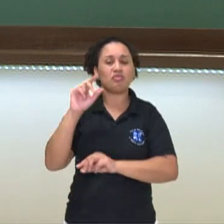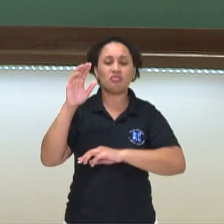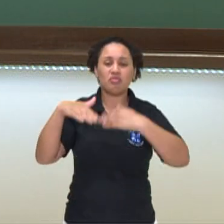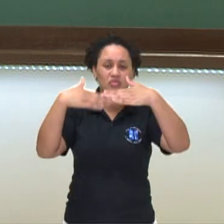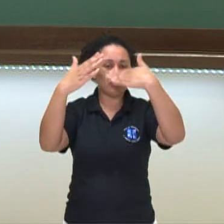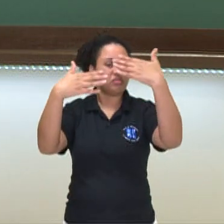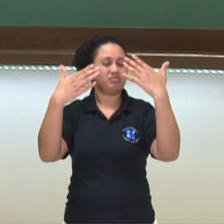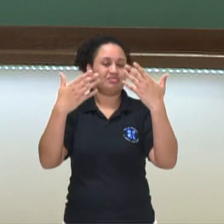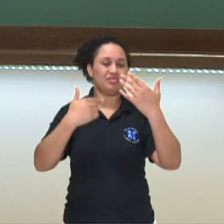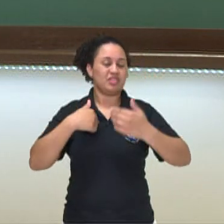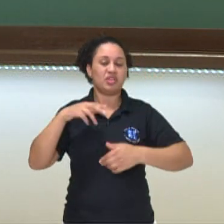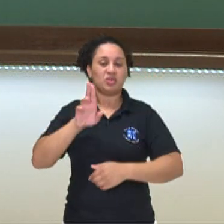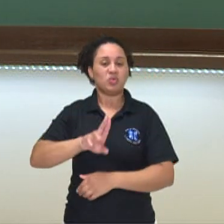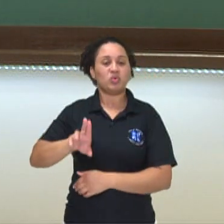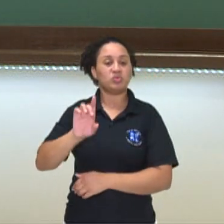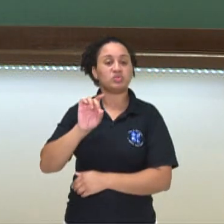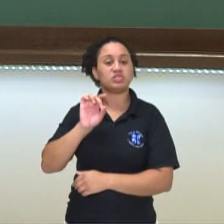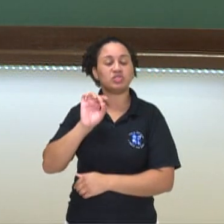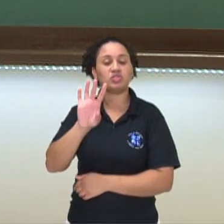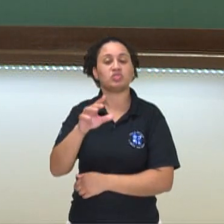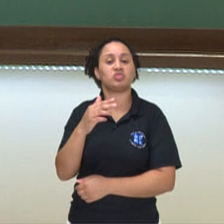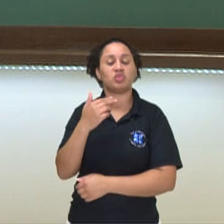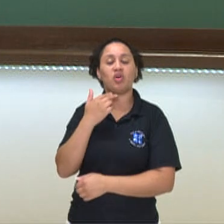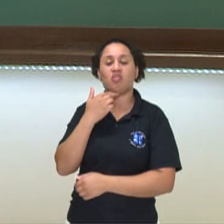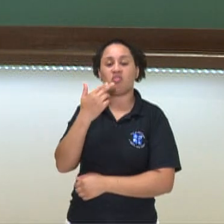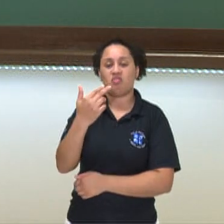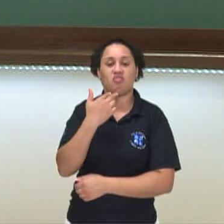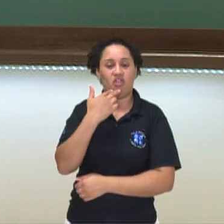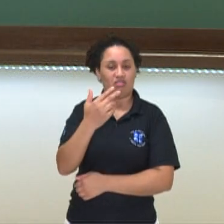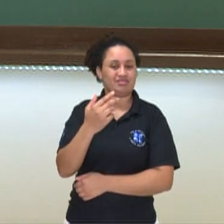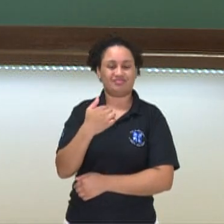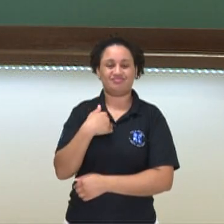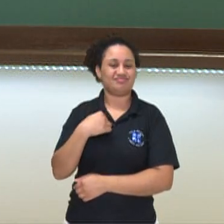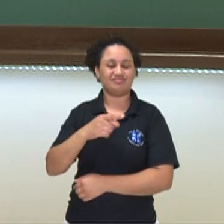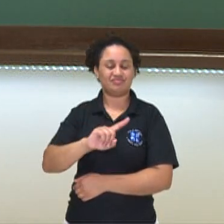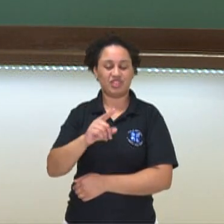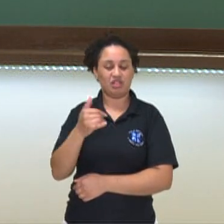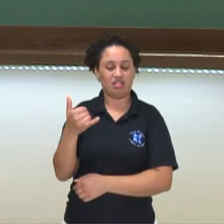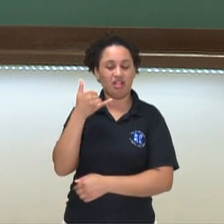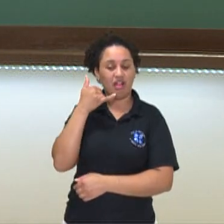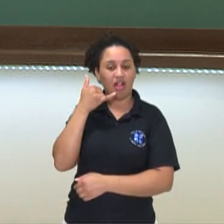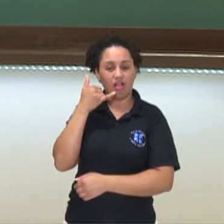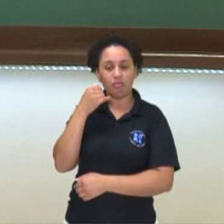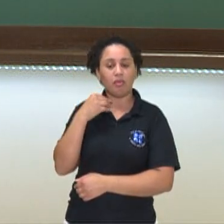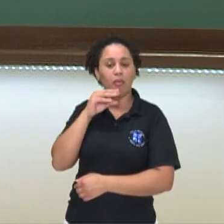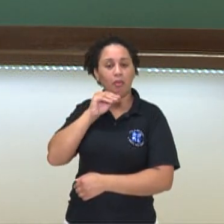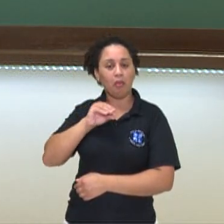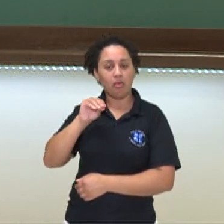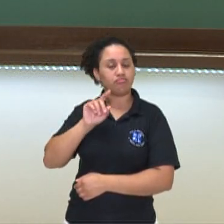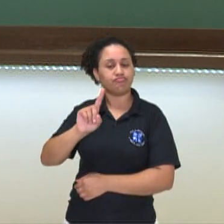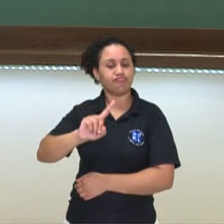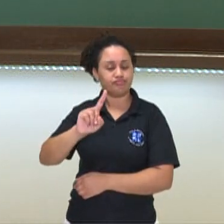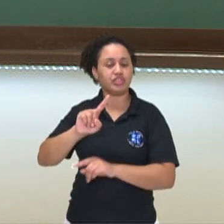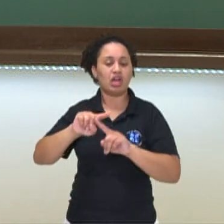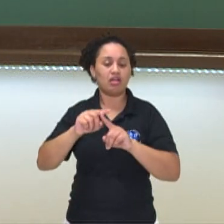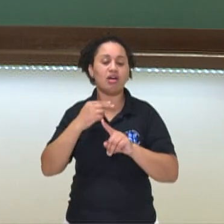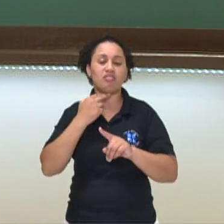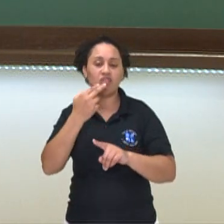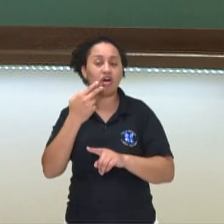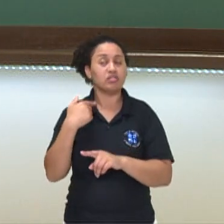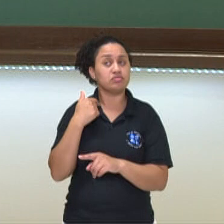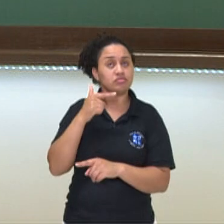e ele não utiliza mais única e exclusivamente a transmissão de voz por meio eletroacústico. acústico, transformando a voz em